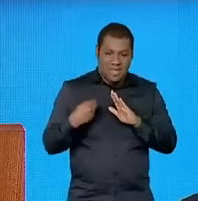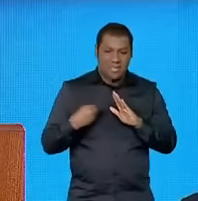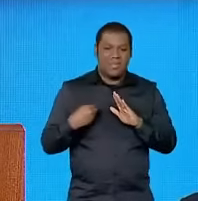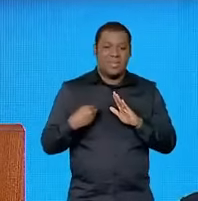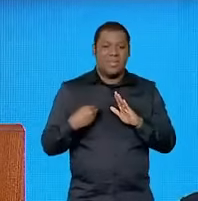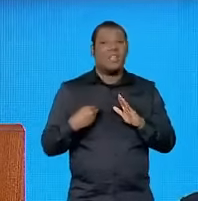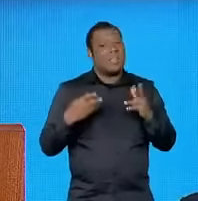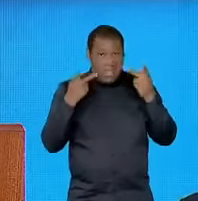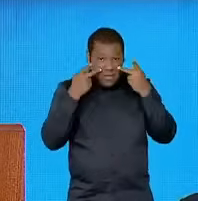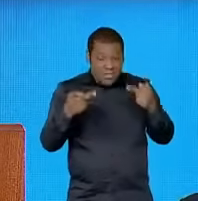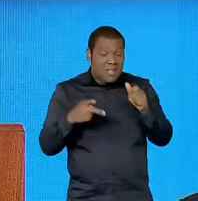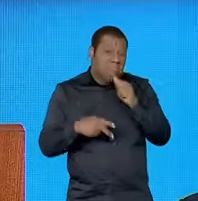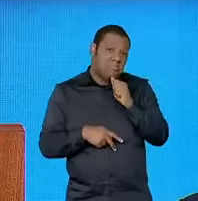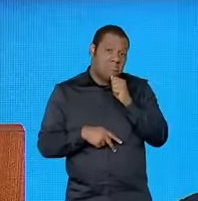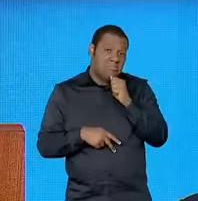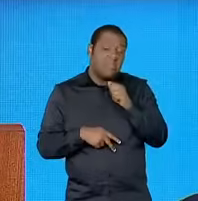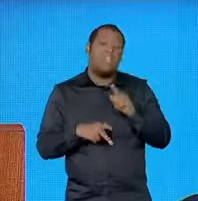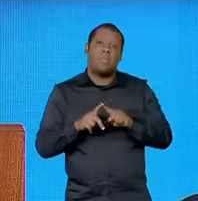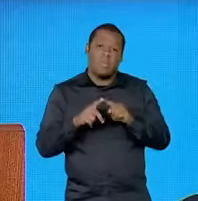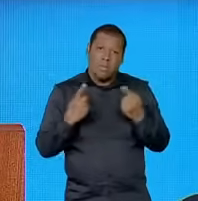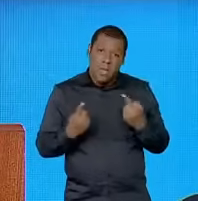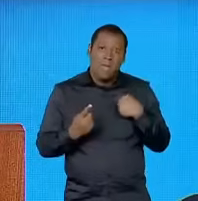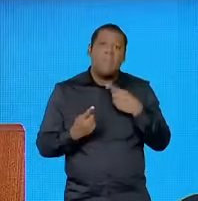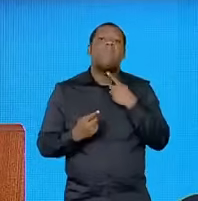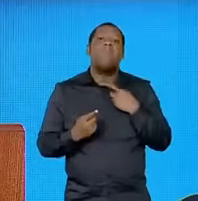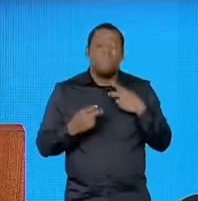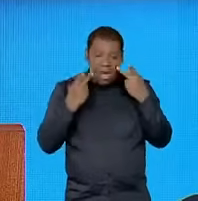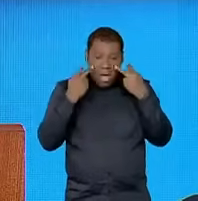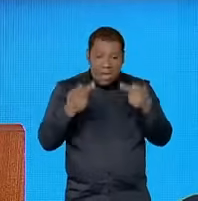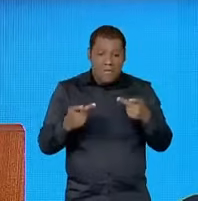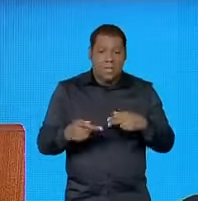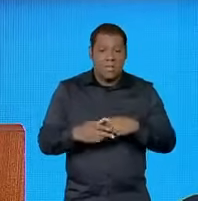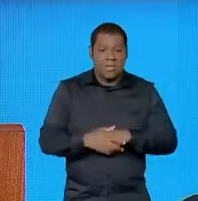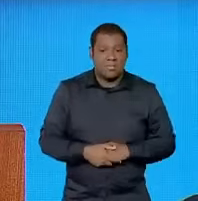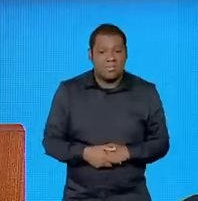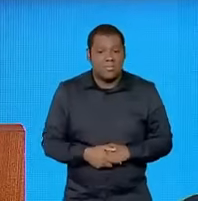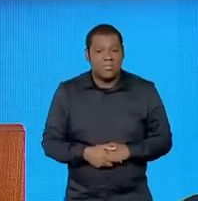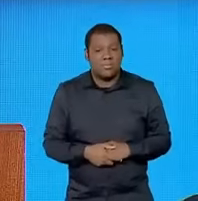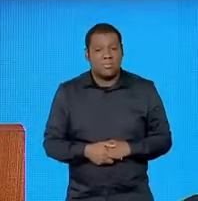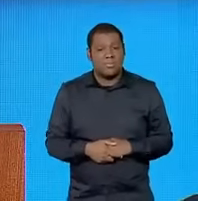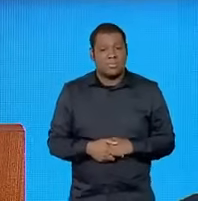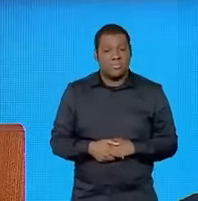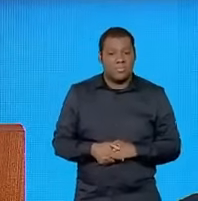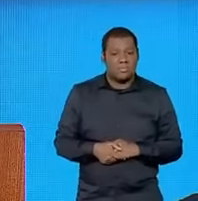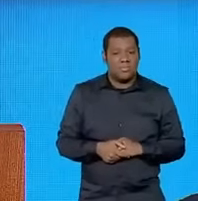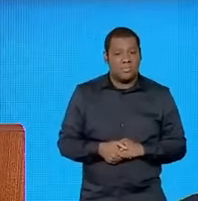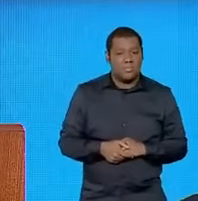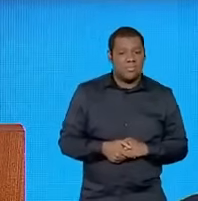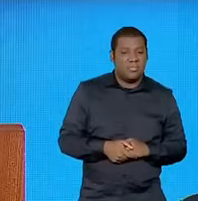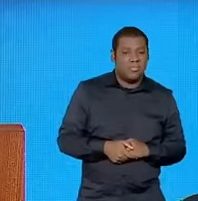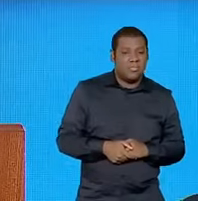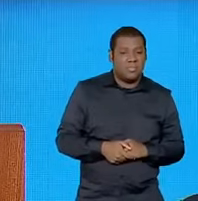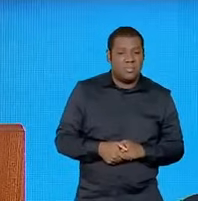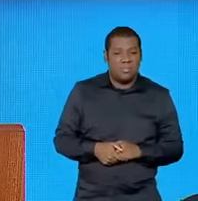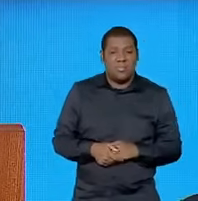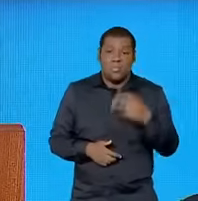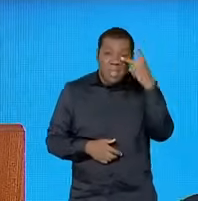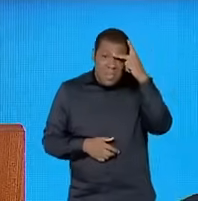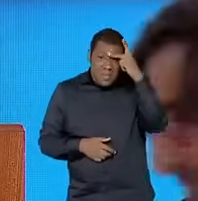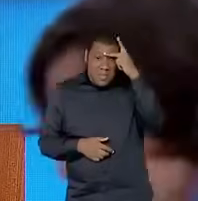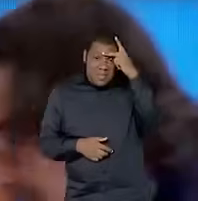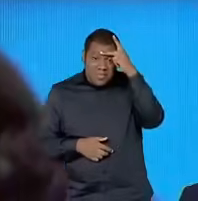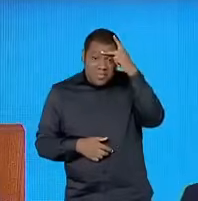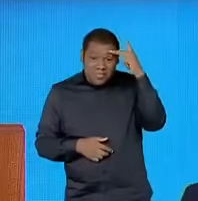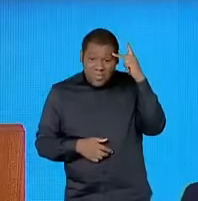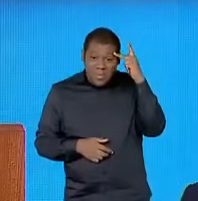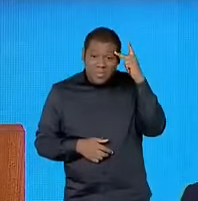eu sei que eu estou devendo, mas é que quando o cara faz, o Alckmin, ele está construindo para ele está acompanhando, é o